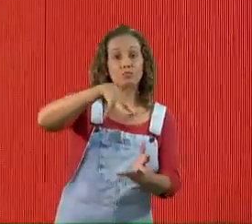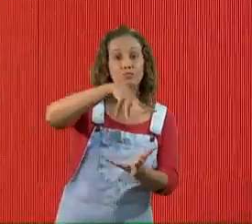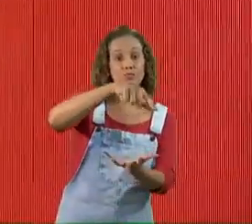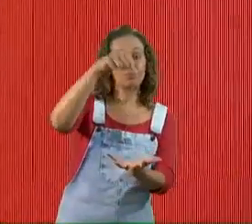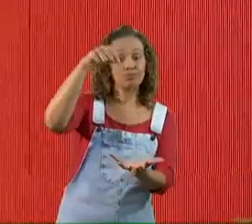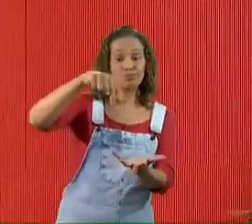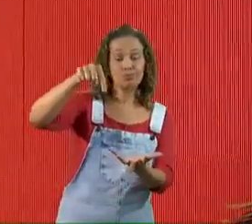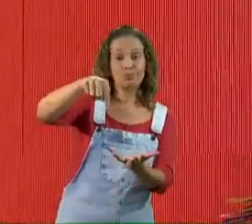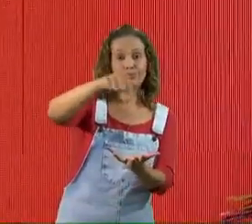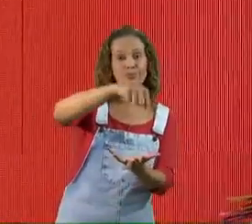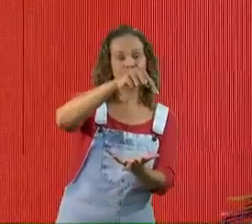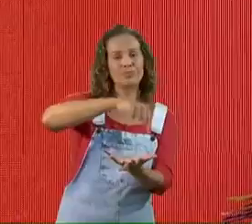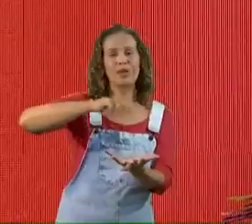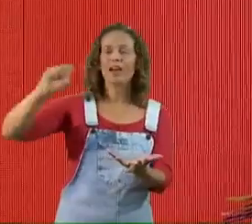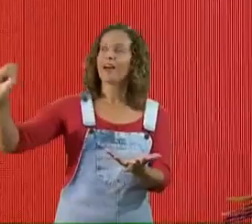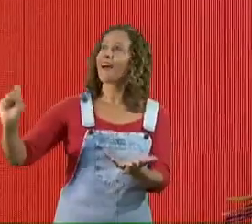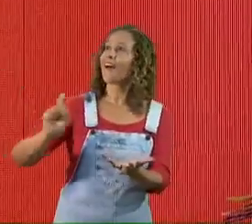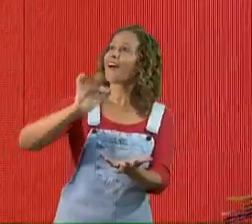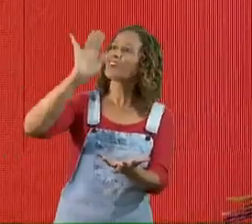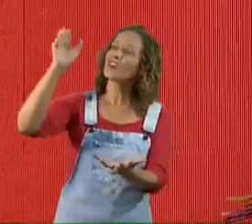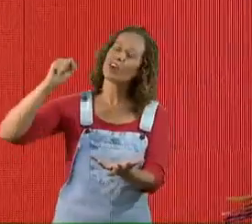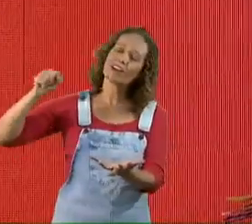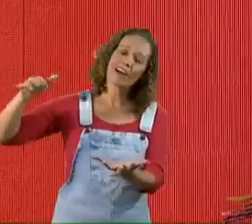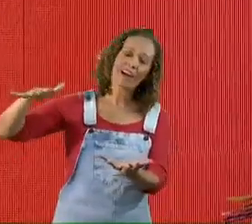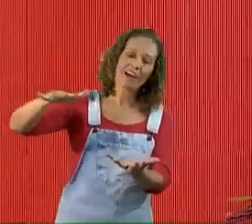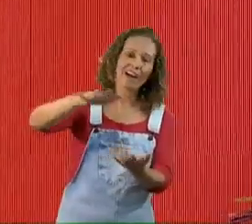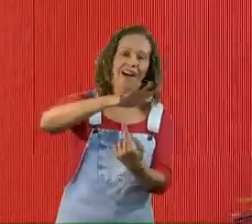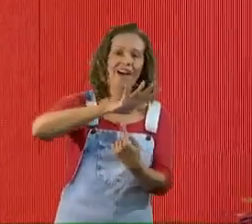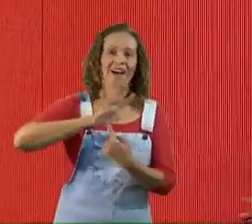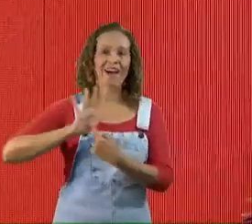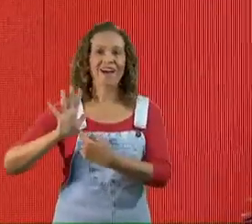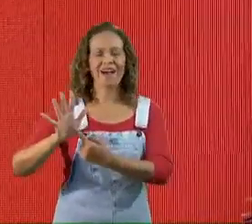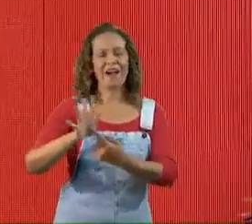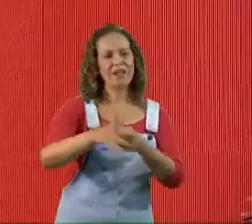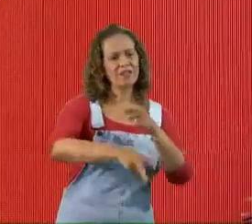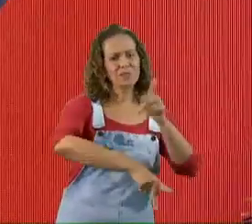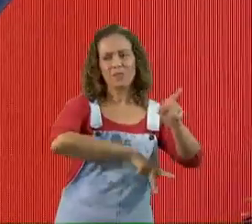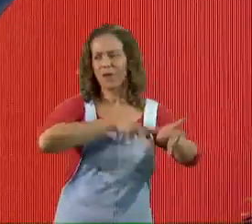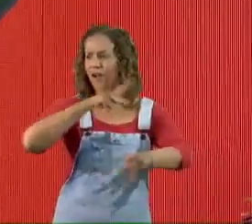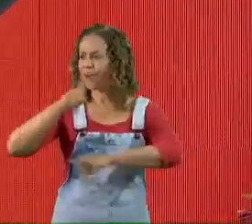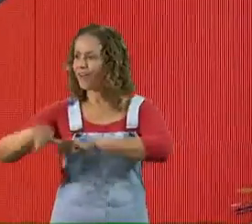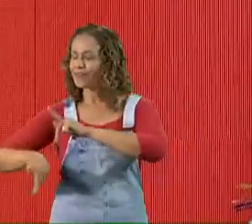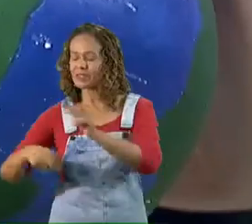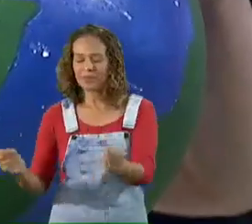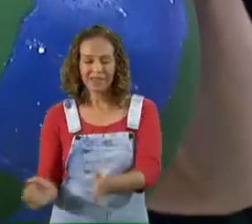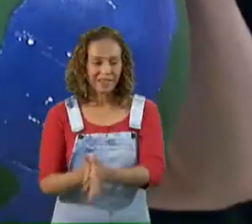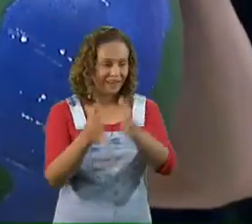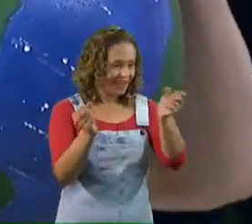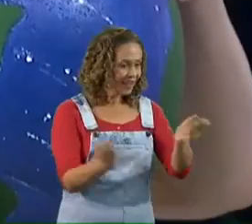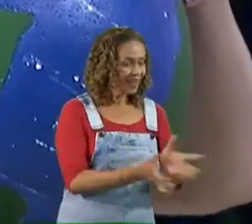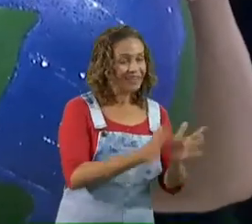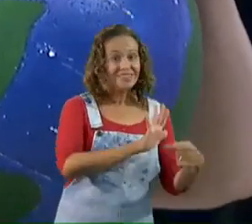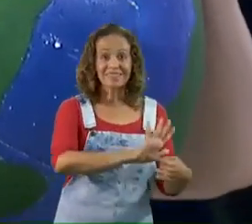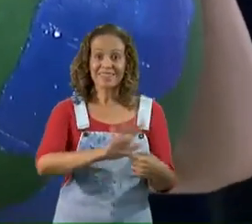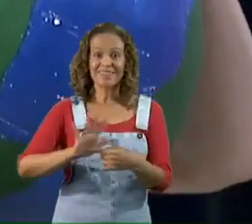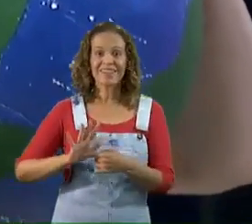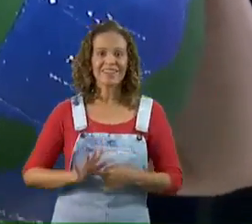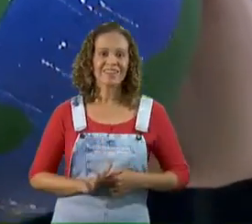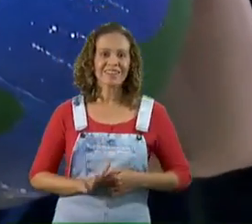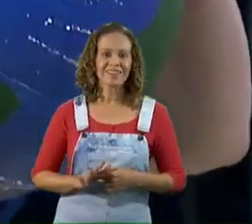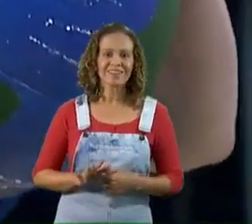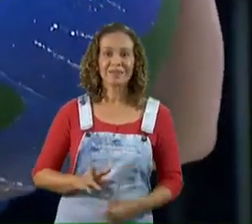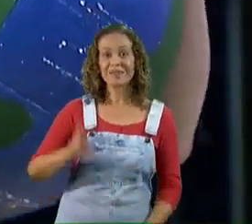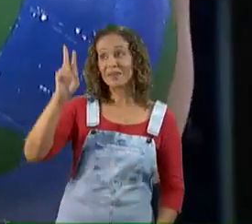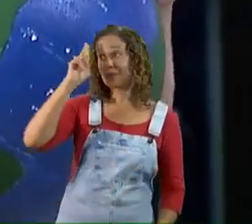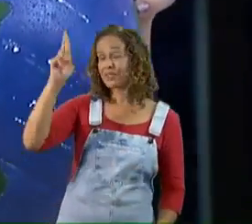nações a sua glória, entre todos os povos as suas maravilhas, porque grande é o